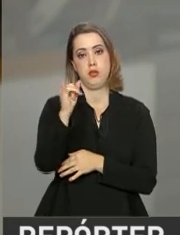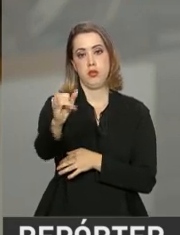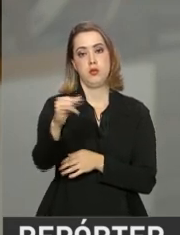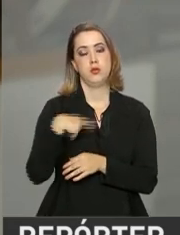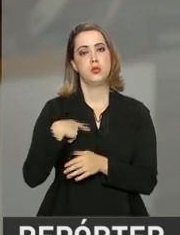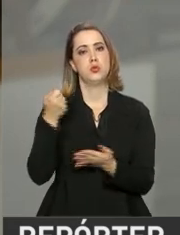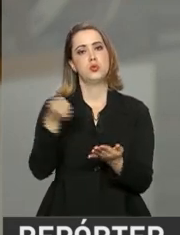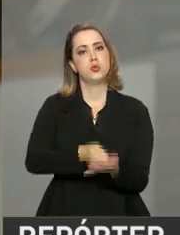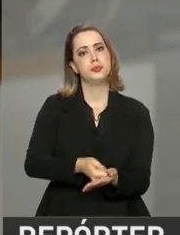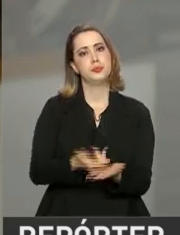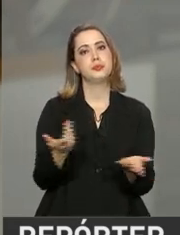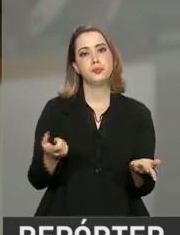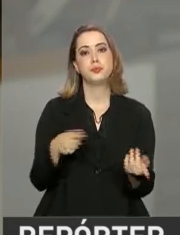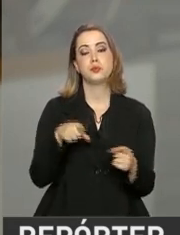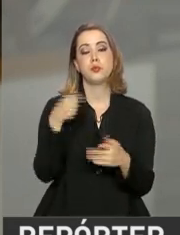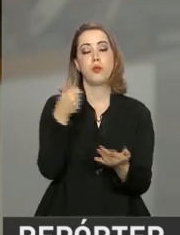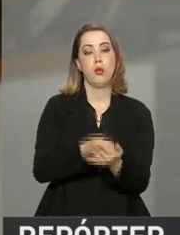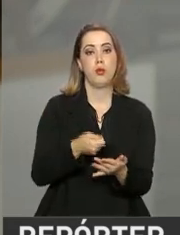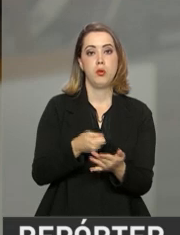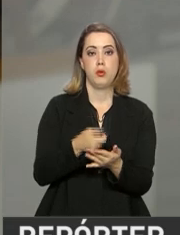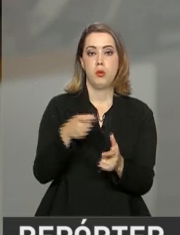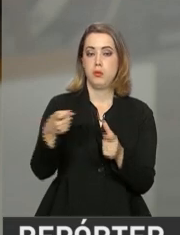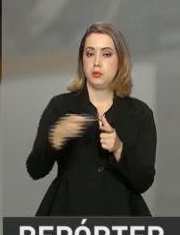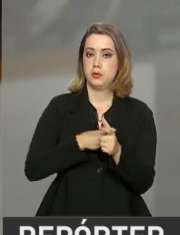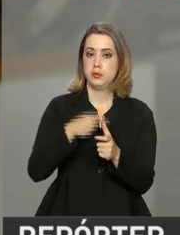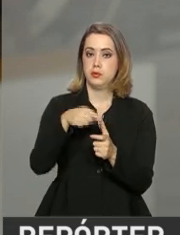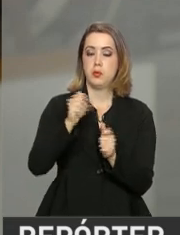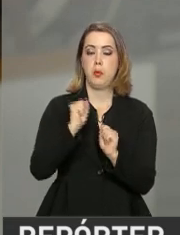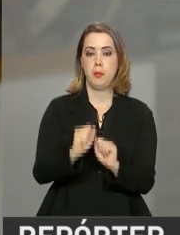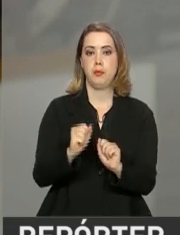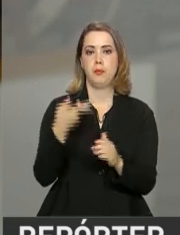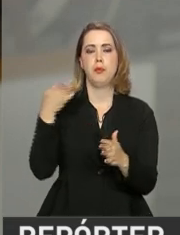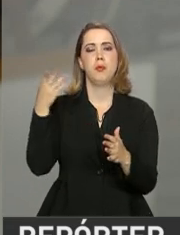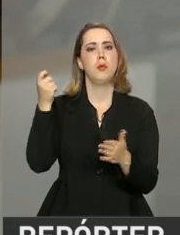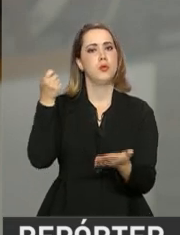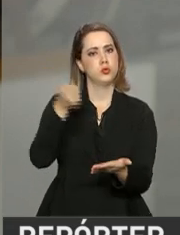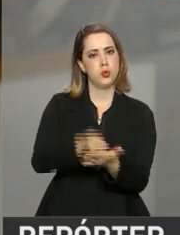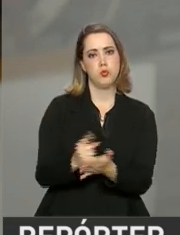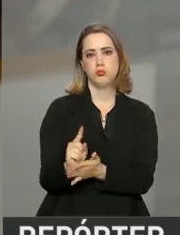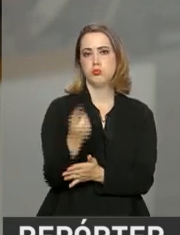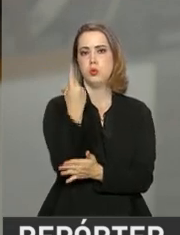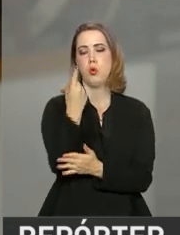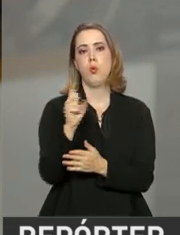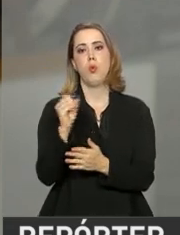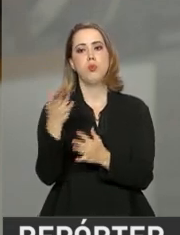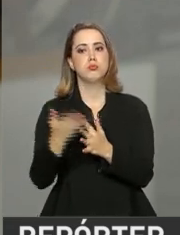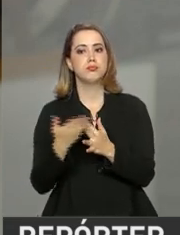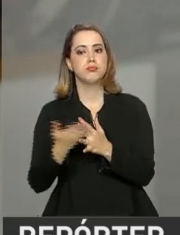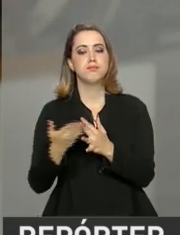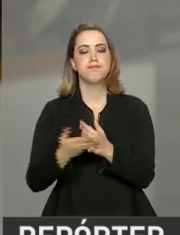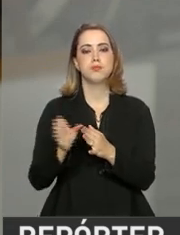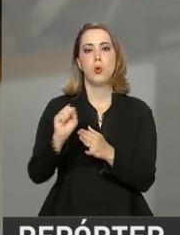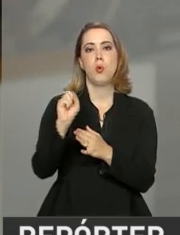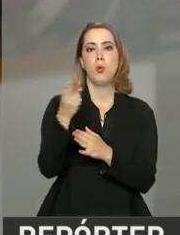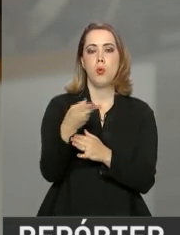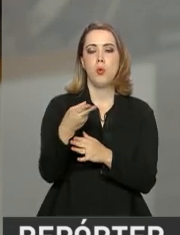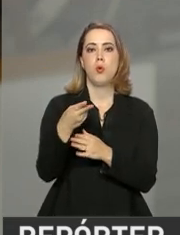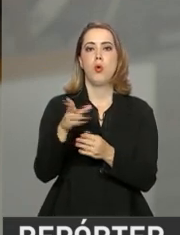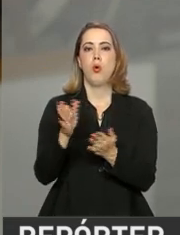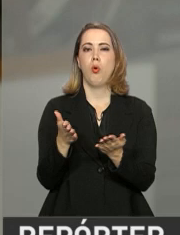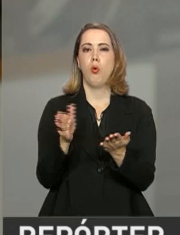regularizar a situação o pagamento do débito pode ser feito à vista parcelado ou por compensação foram